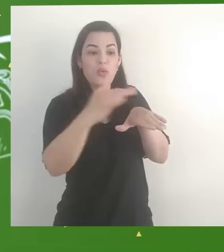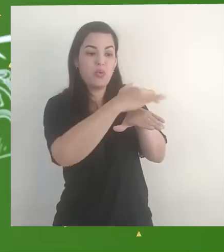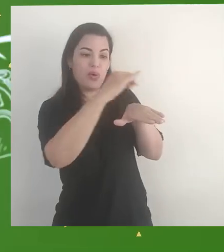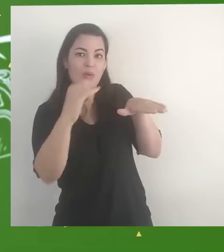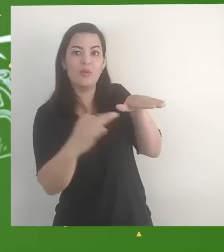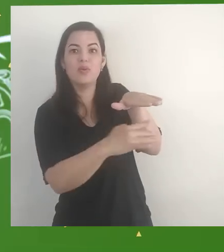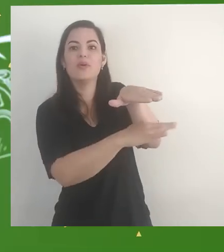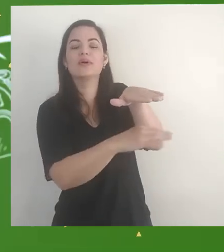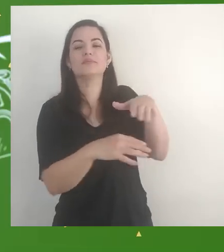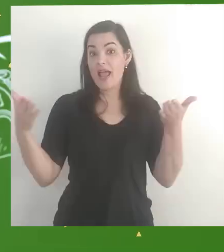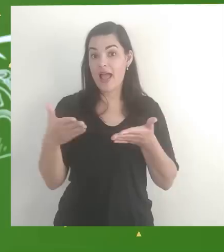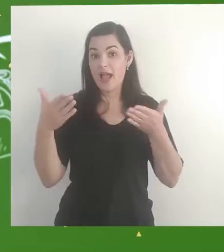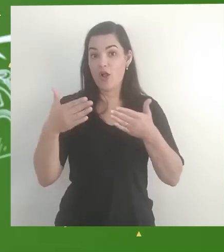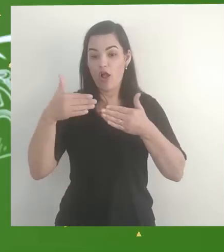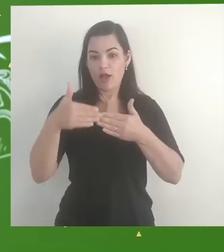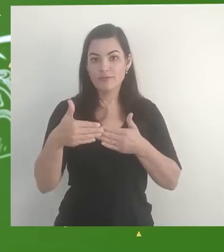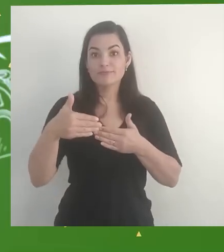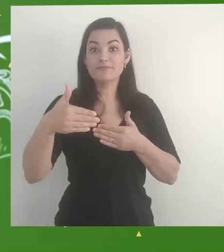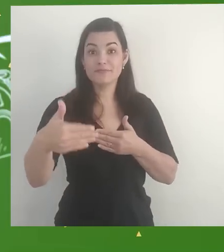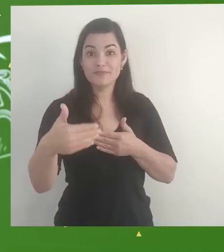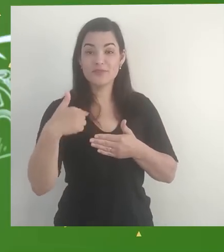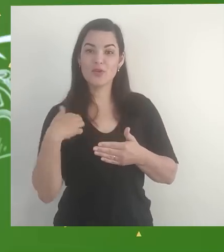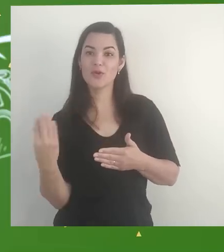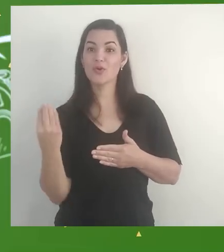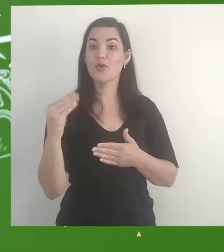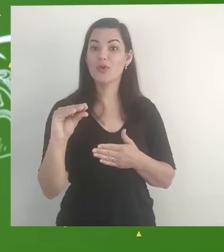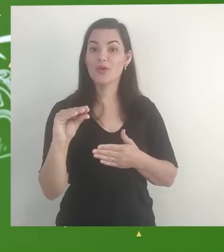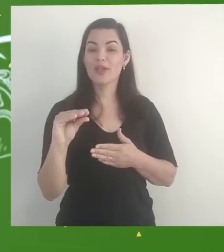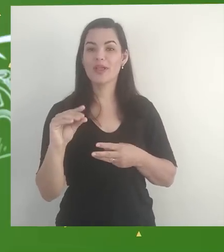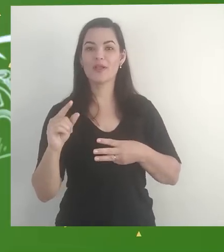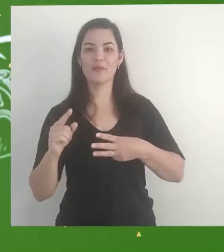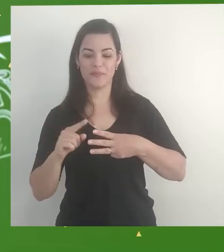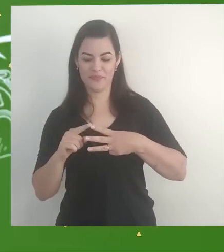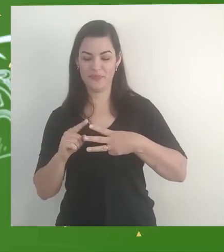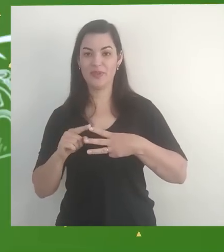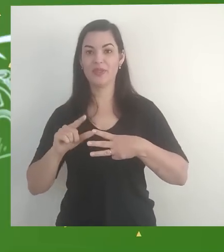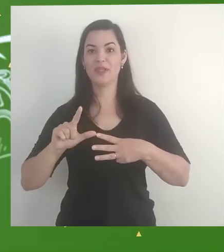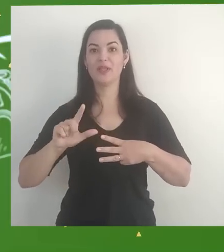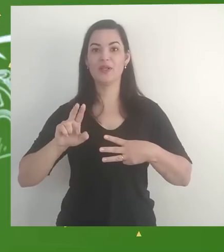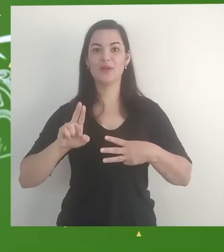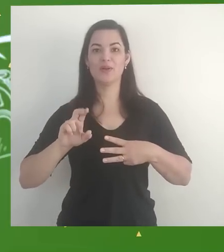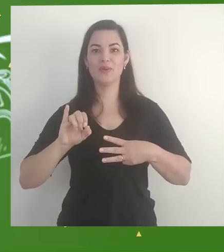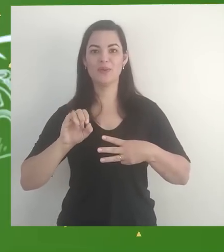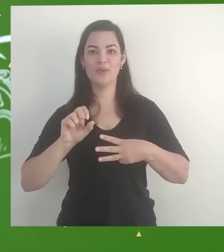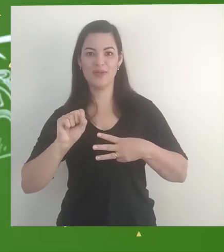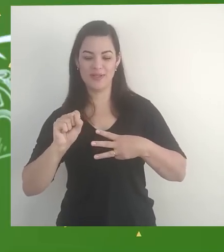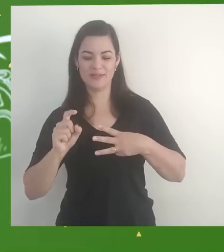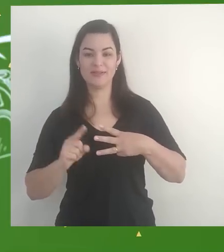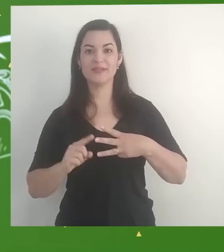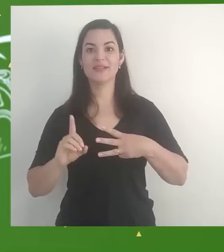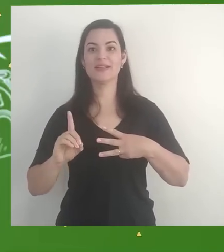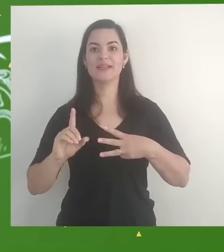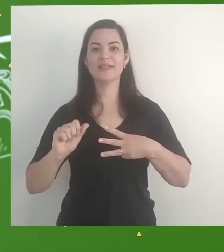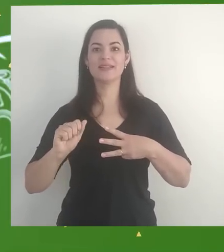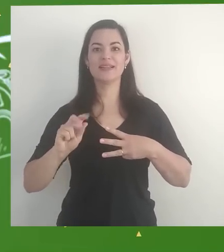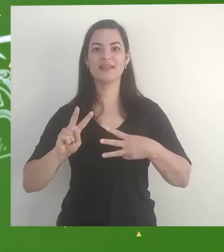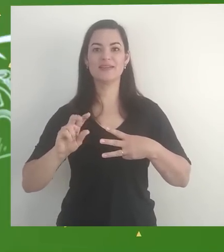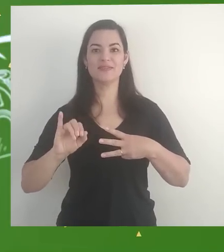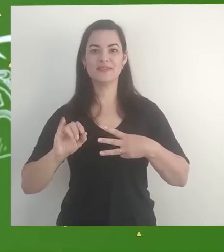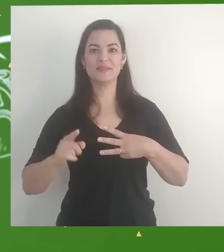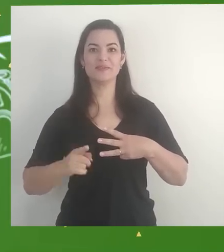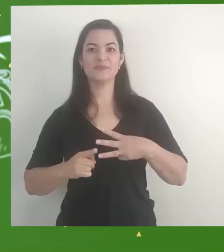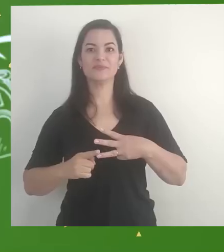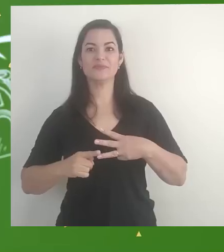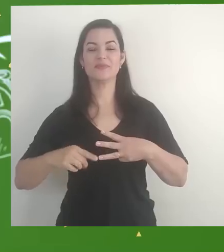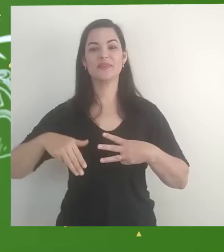Guilherme! Agora, na sequência, eu coloquei o Luiz Otávio, o Davi e a Mariane, porque